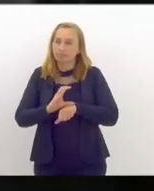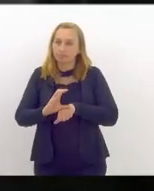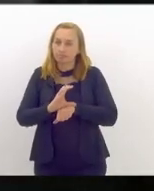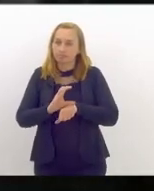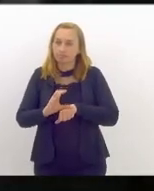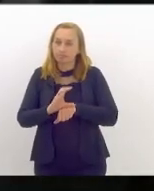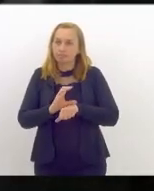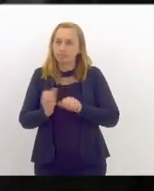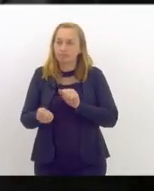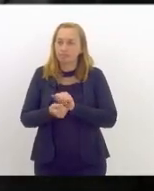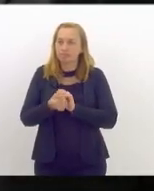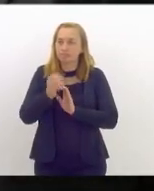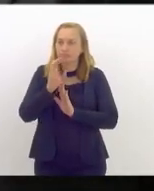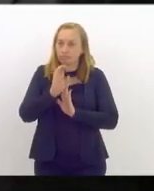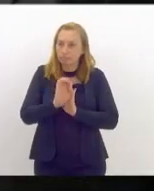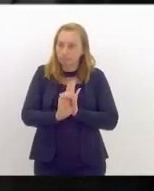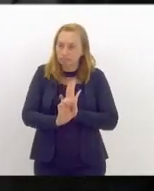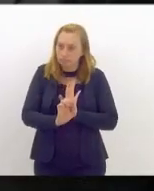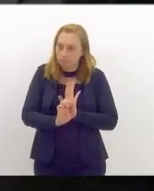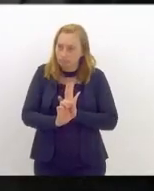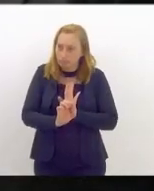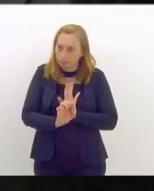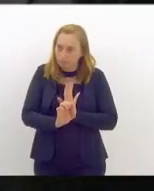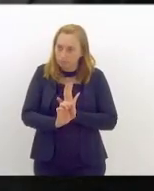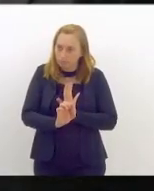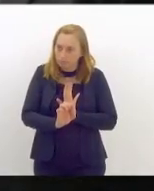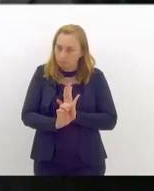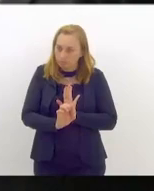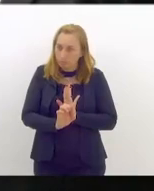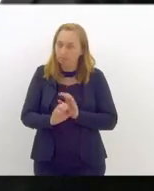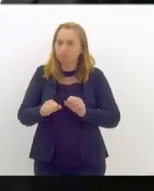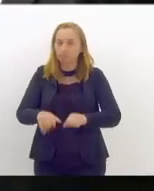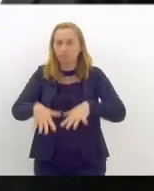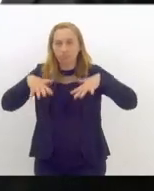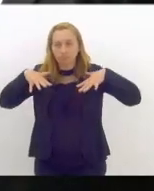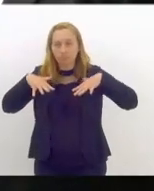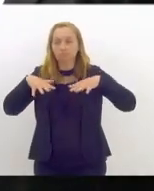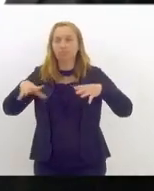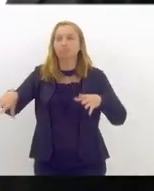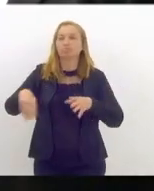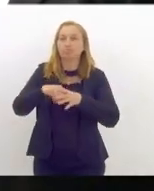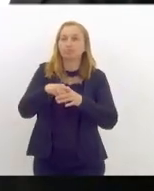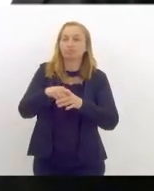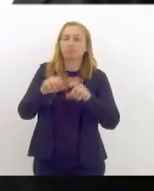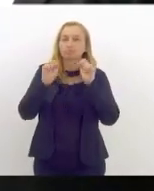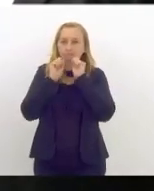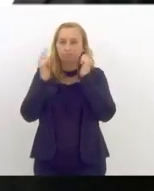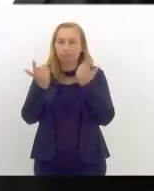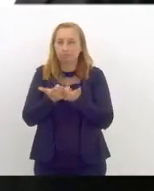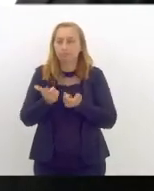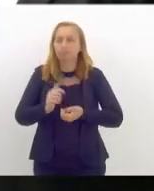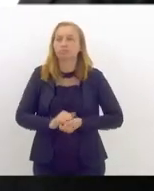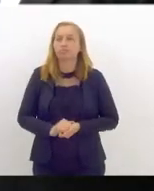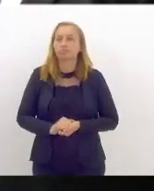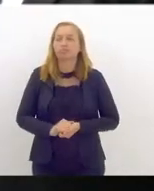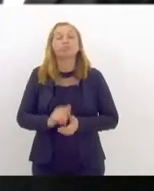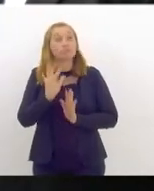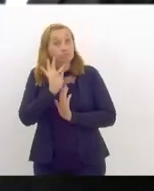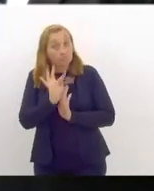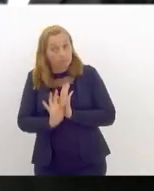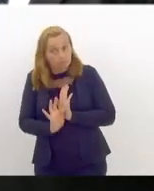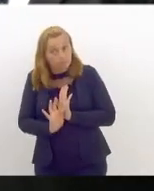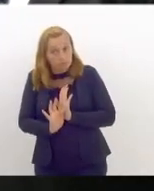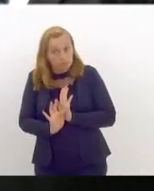com emendas emendas de plenário incluindo a Assembleia Legislativa no texto